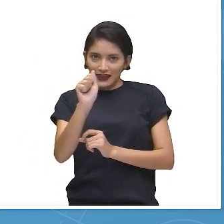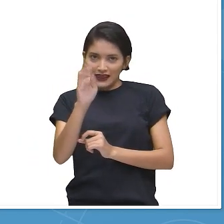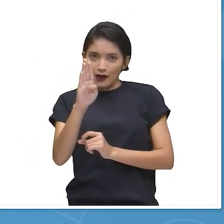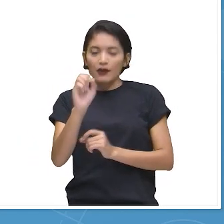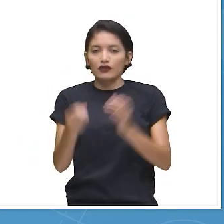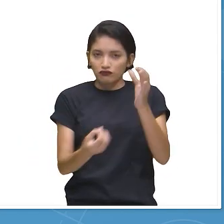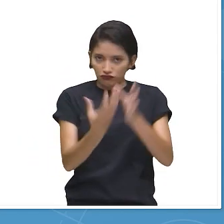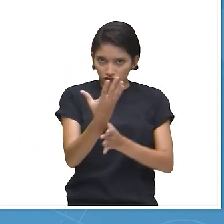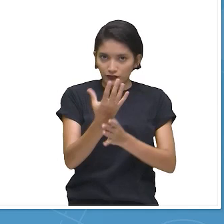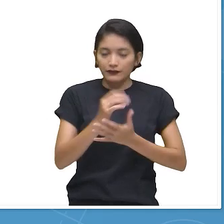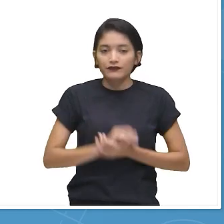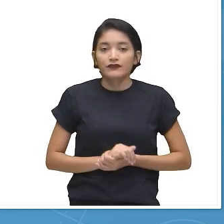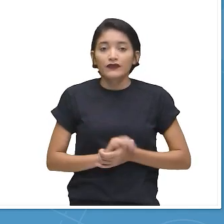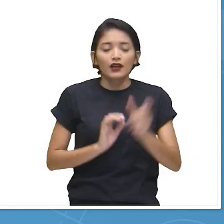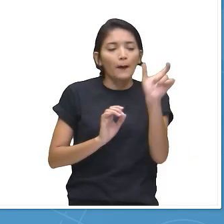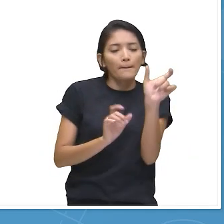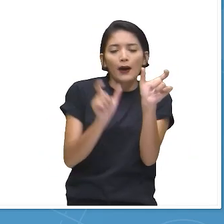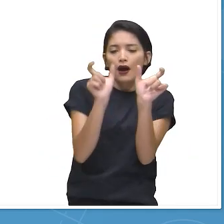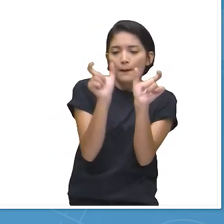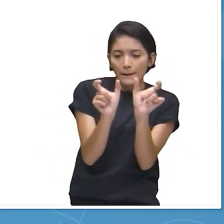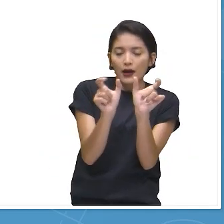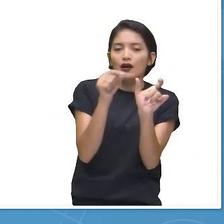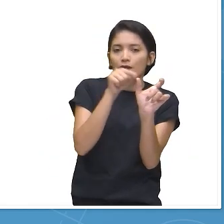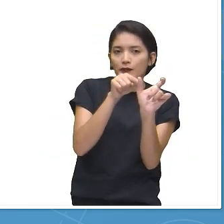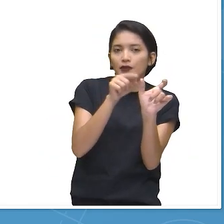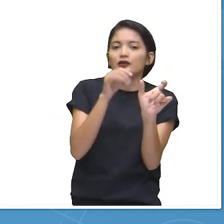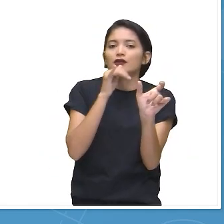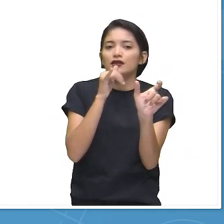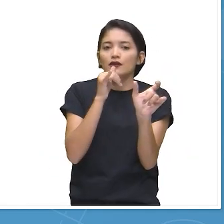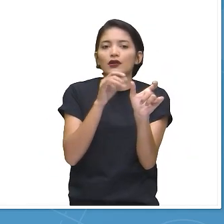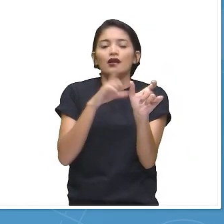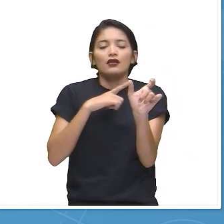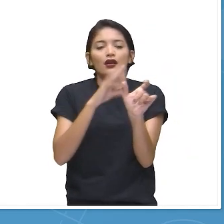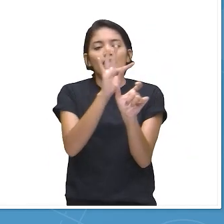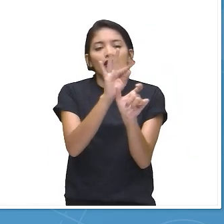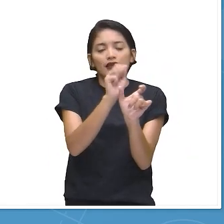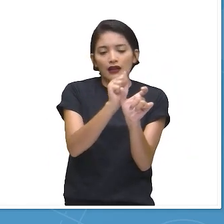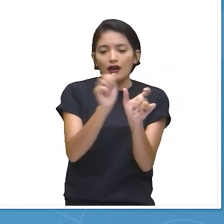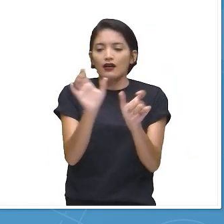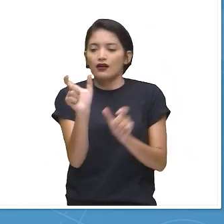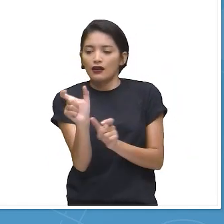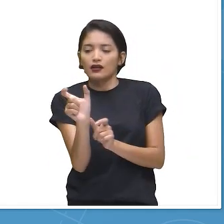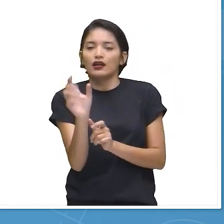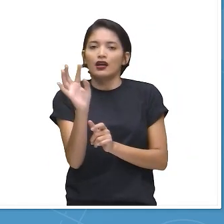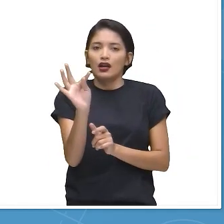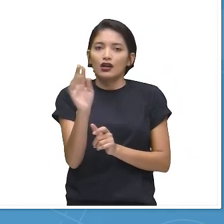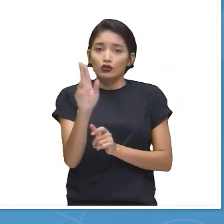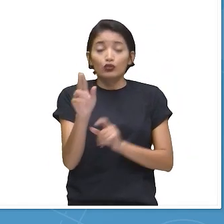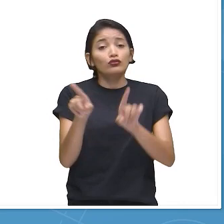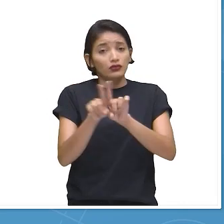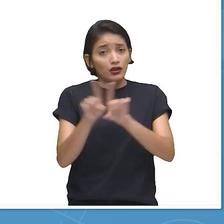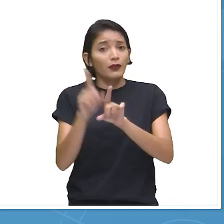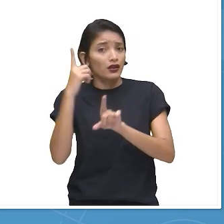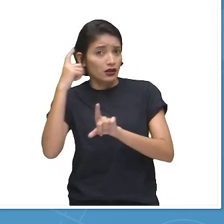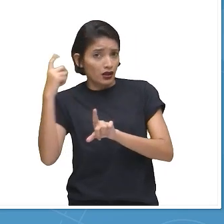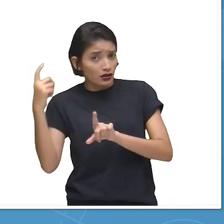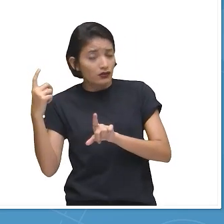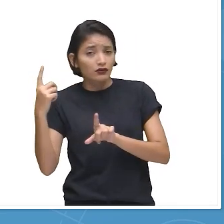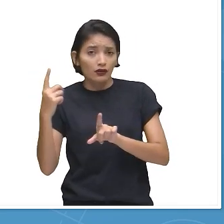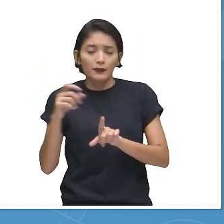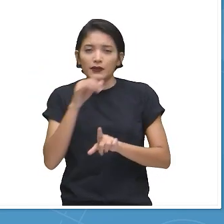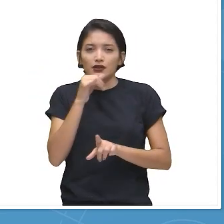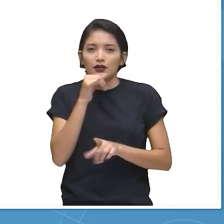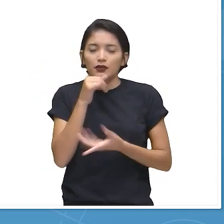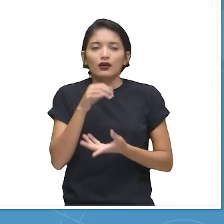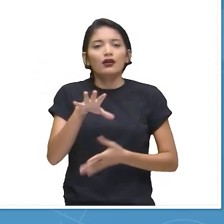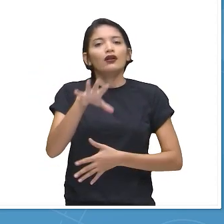perceba, cada um dos conjuntos de sons. Aqui tem um conjunto de som e aqui tem um segundo conjunto de som. Cada impulso expiratório